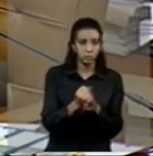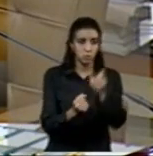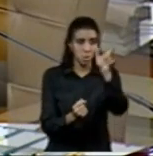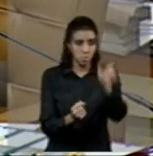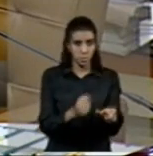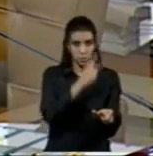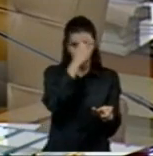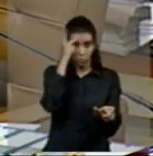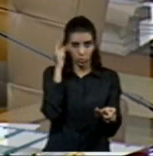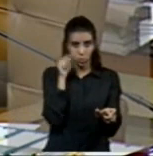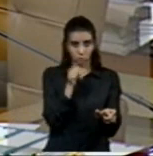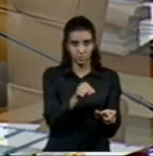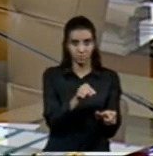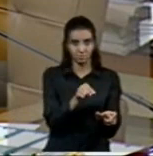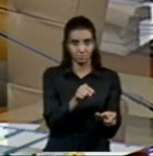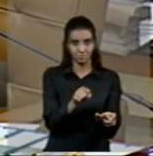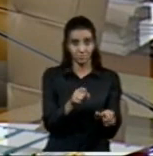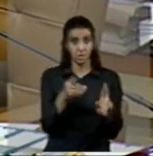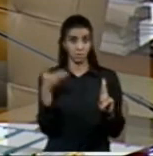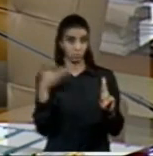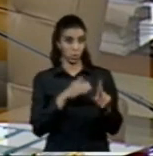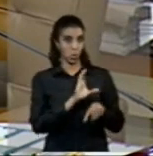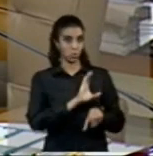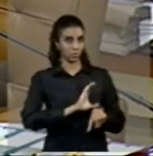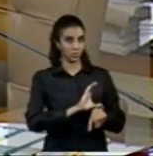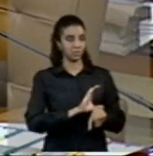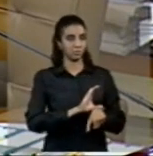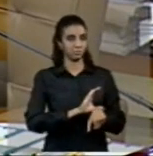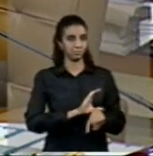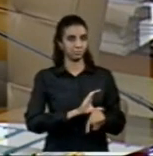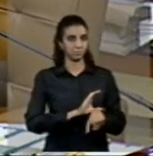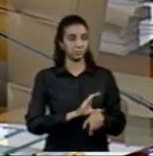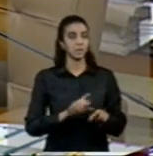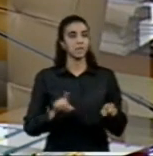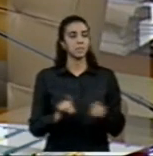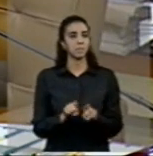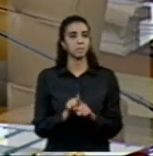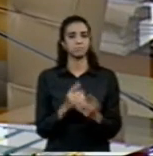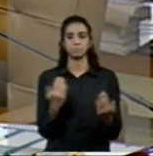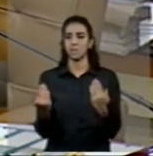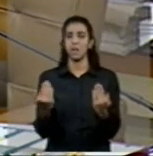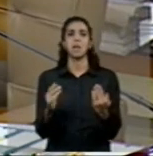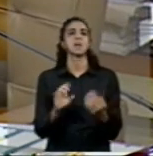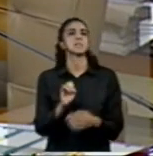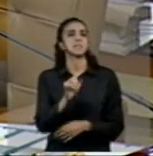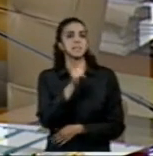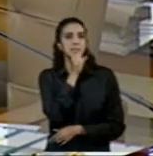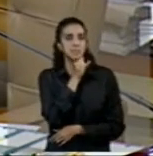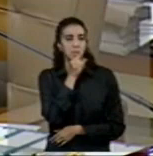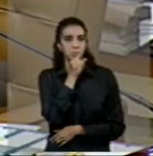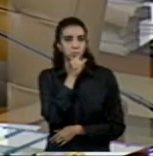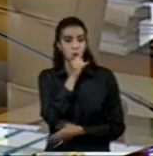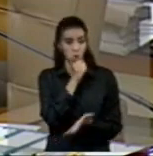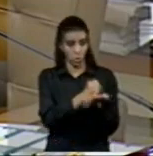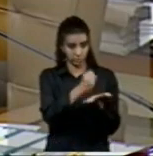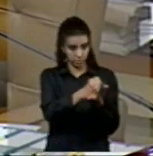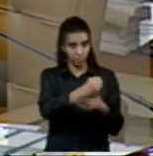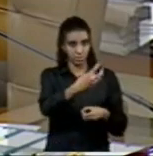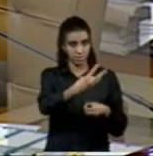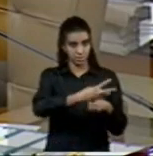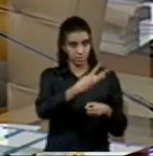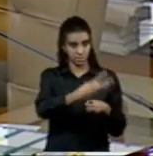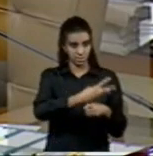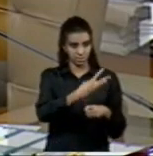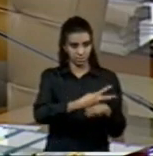pessoas sob o paradigma constitucional. E, por fim, confrontar se o exercício da contratação